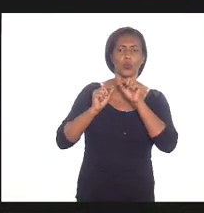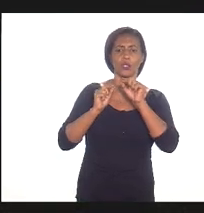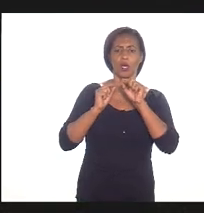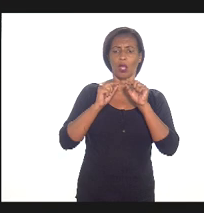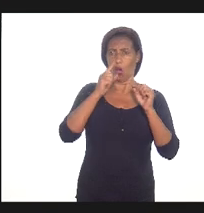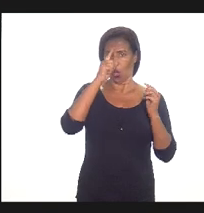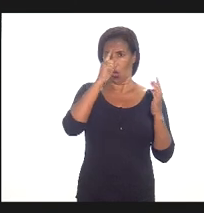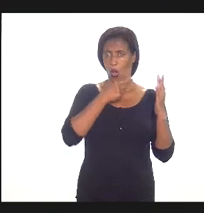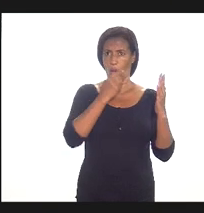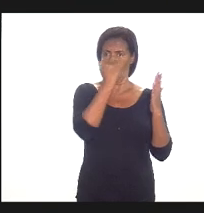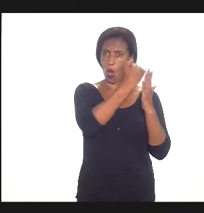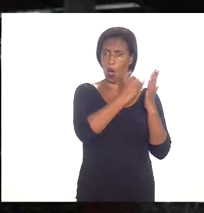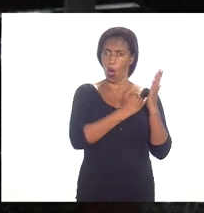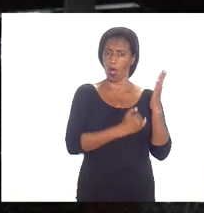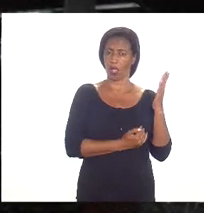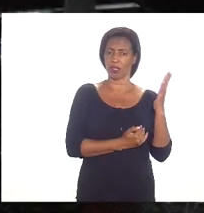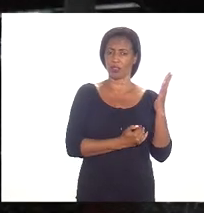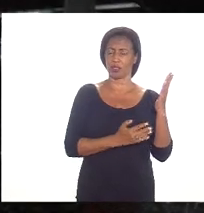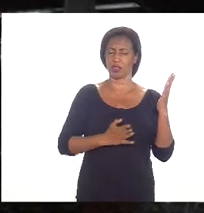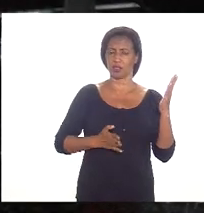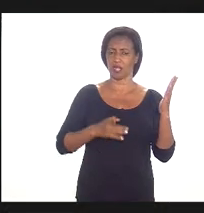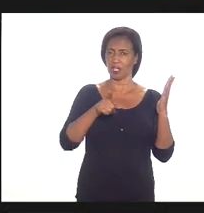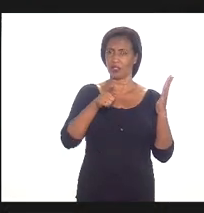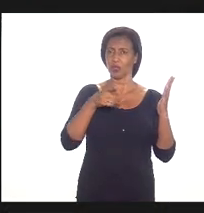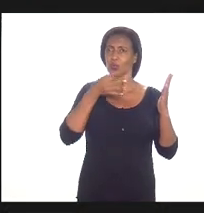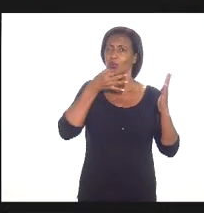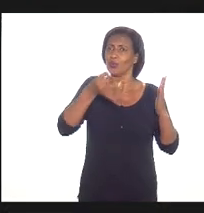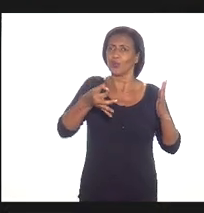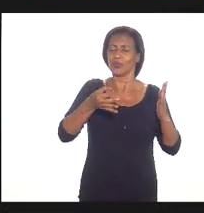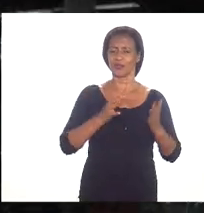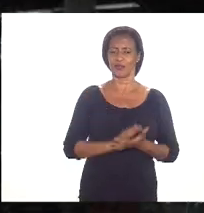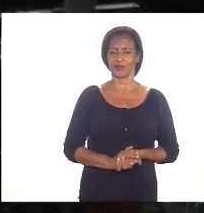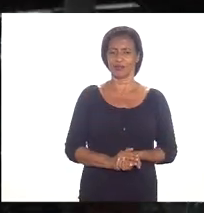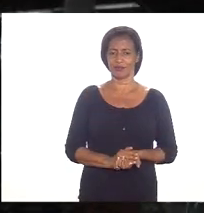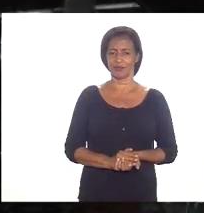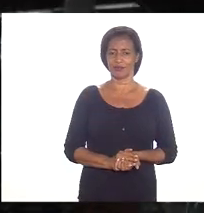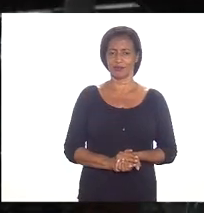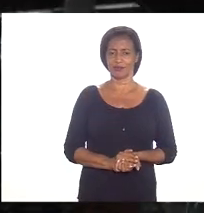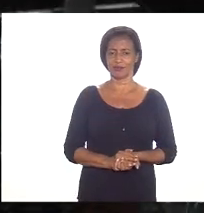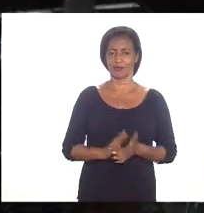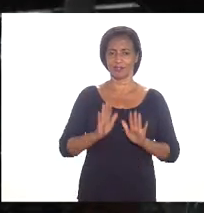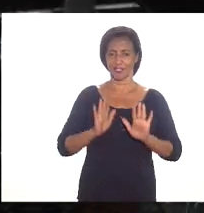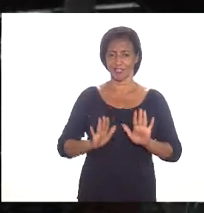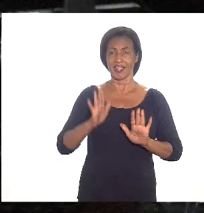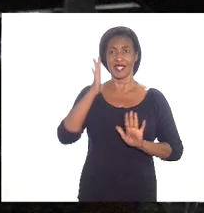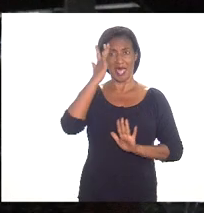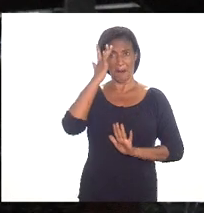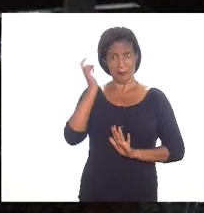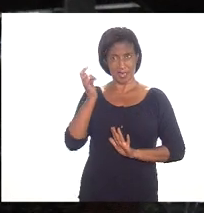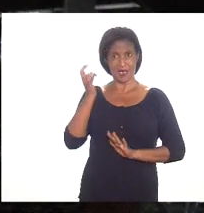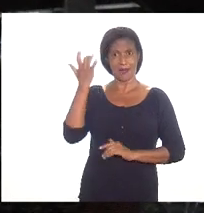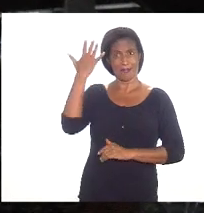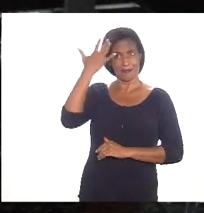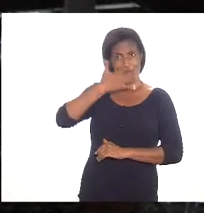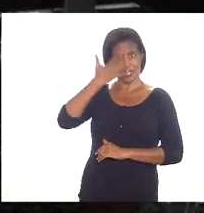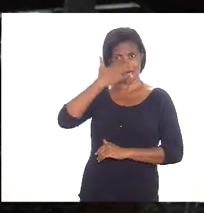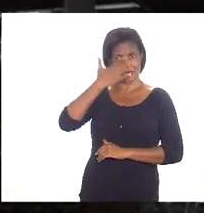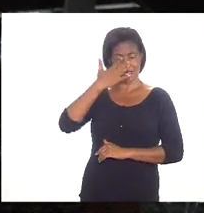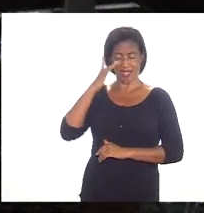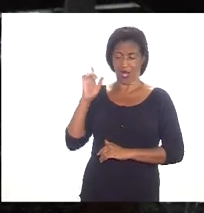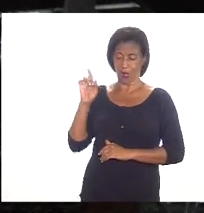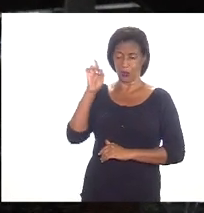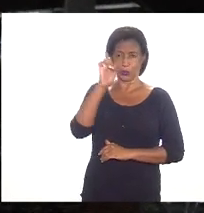ordem, senhor. Mas eu já entendi a sua decisão. A decisão que amanhã vamos ter presencial,